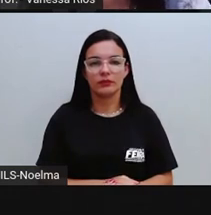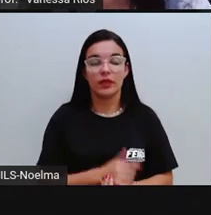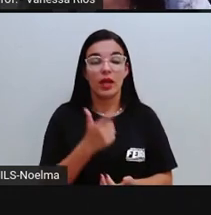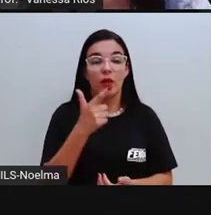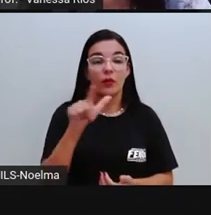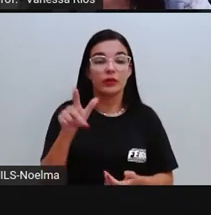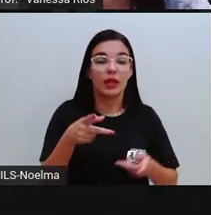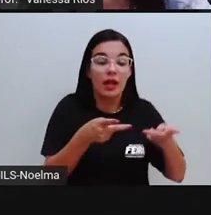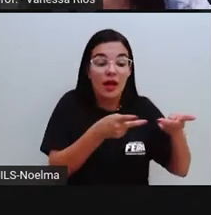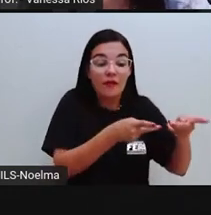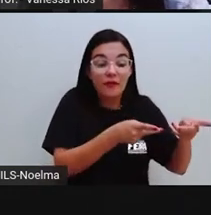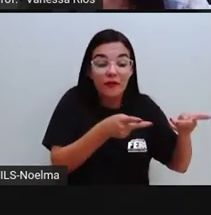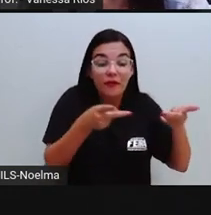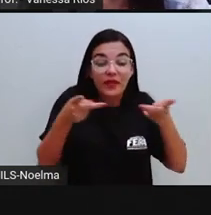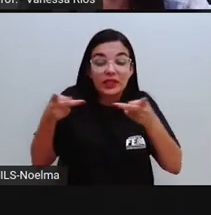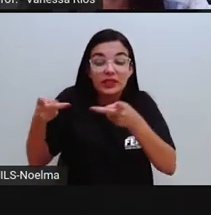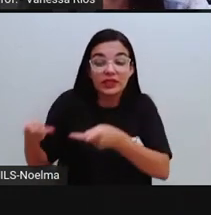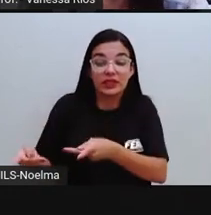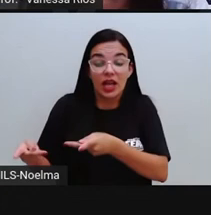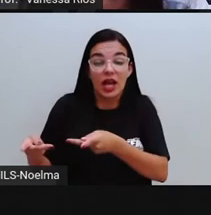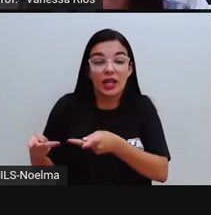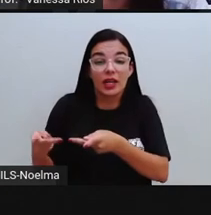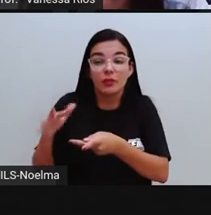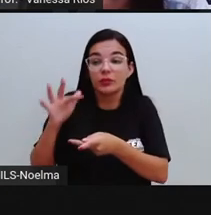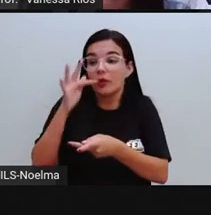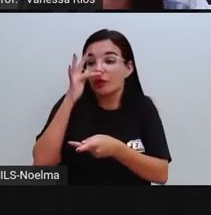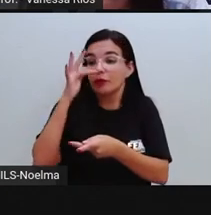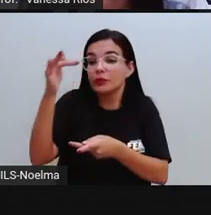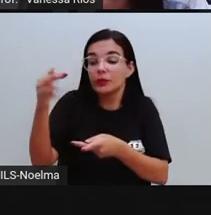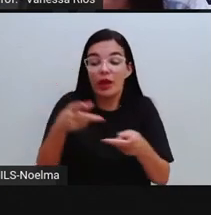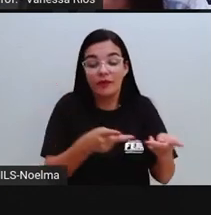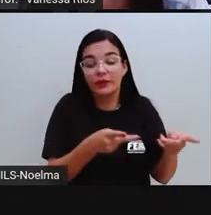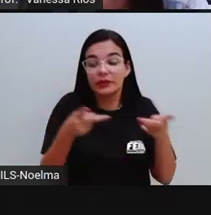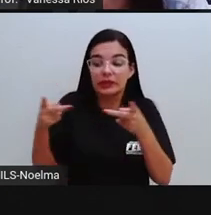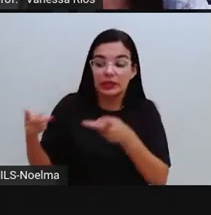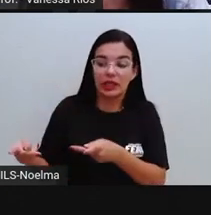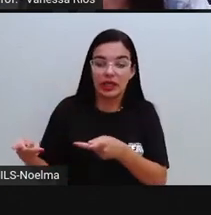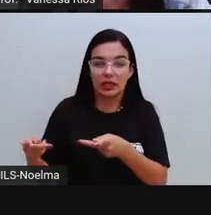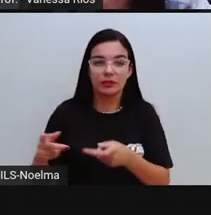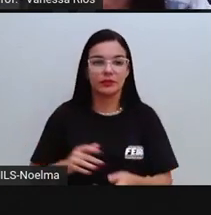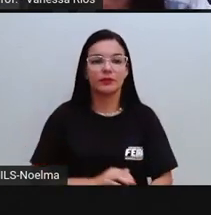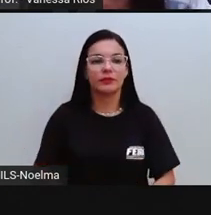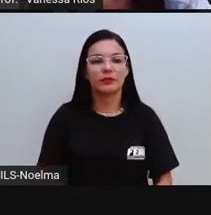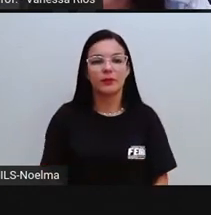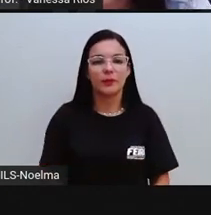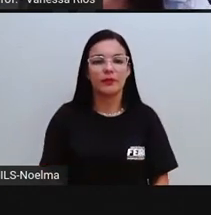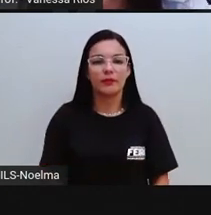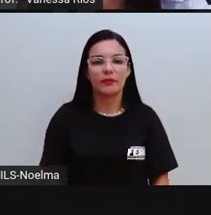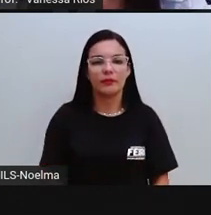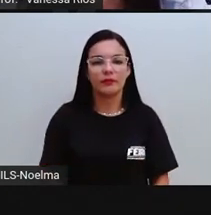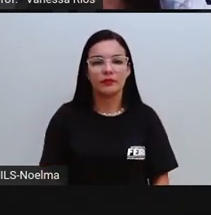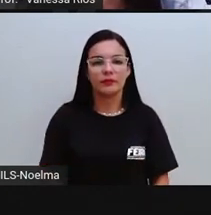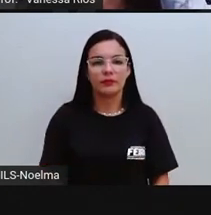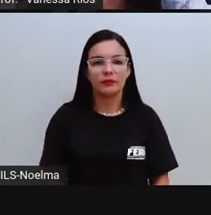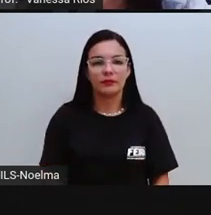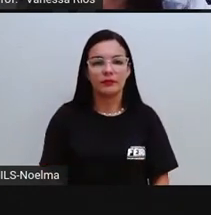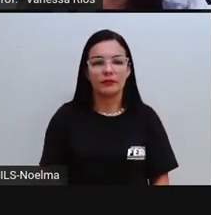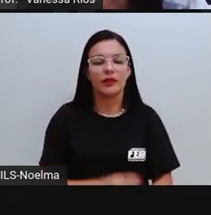Nesta outra frase, visitaremos a vovó no domingo, o verbo é visitaremos, que vem do